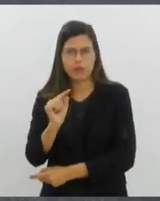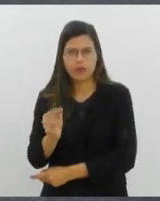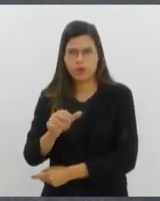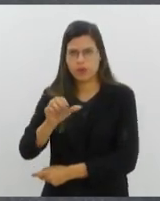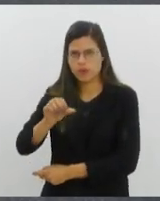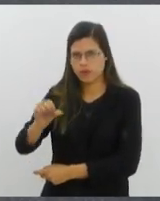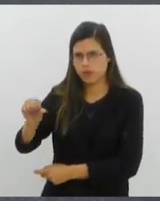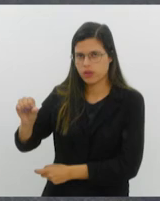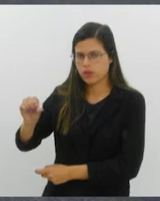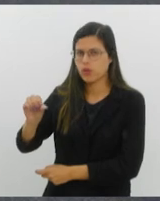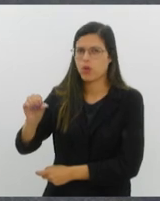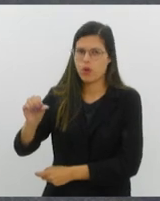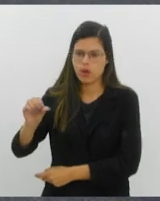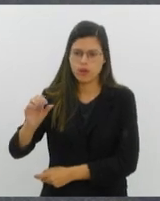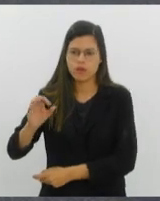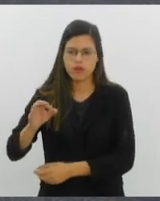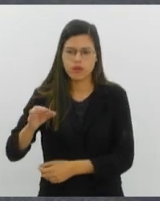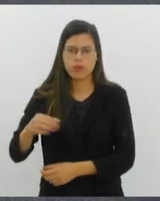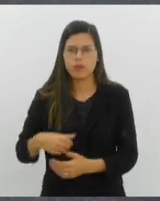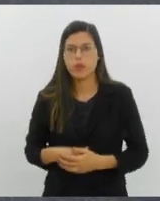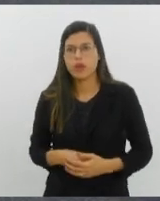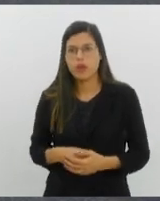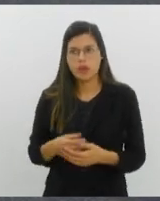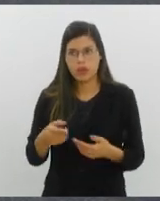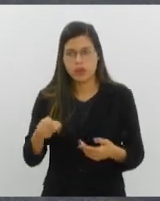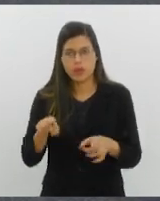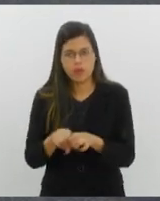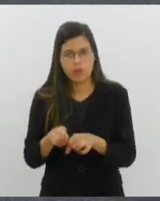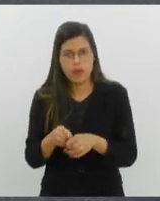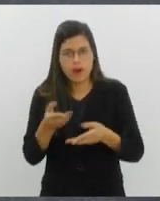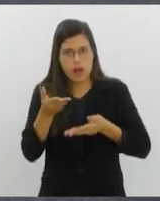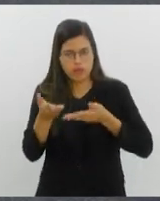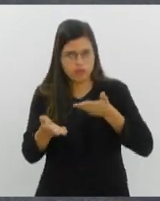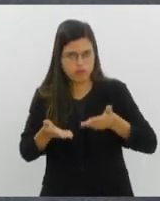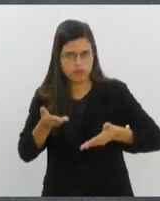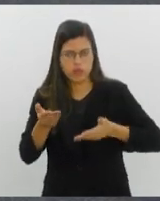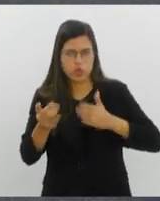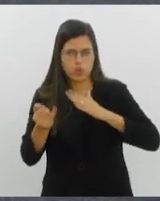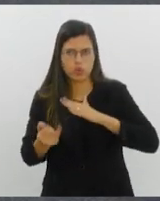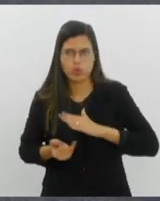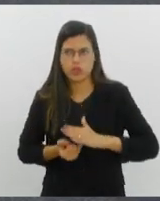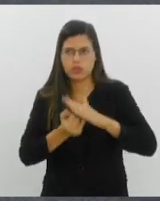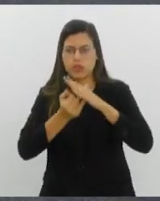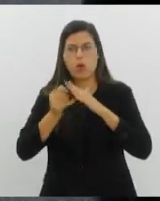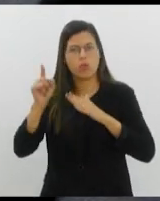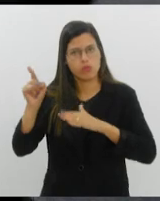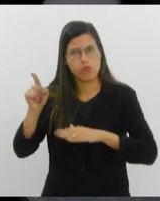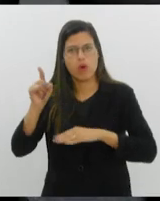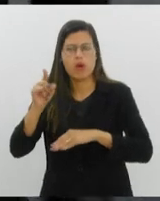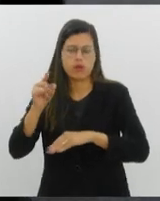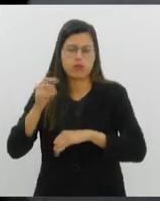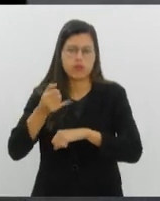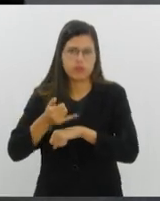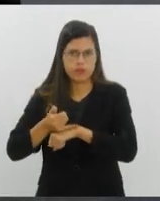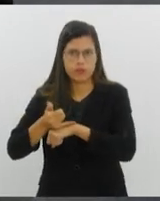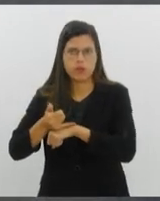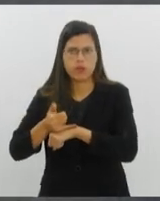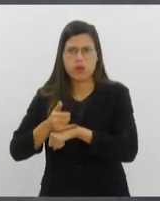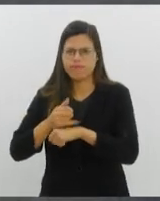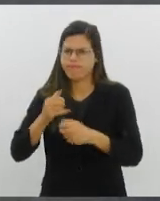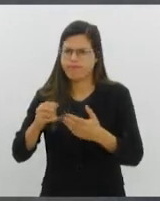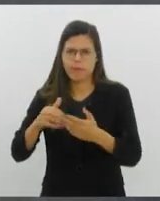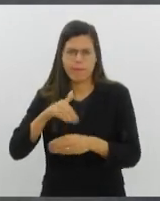R$1,99, atende as instituições filantrópicas de Volta Redonda, que são mais de centenas de